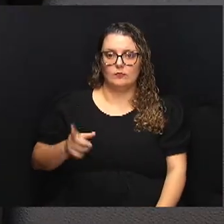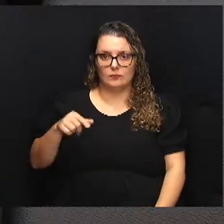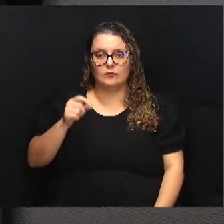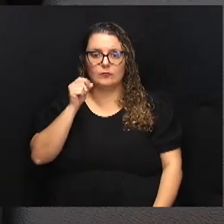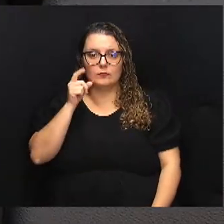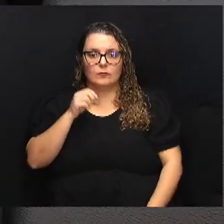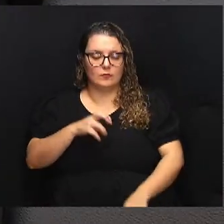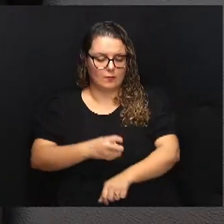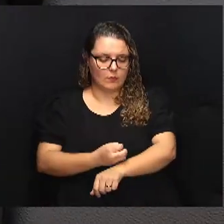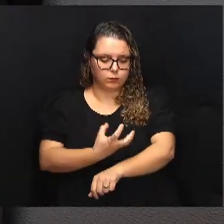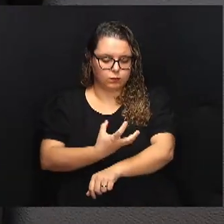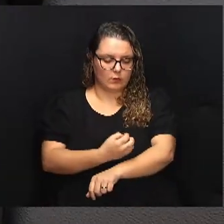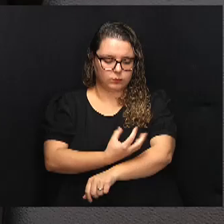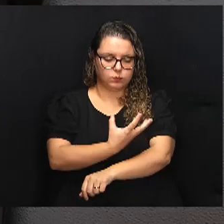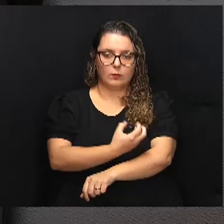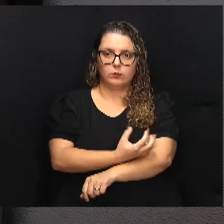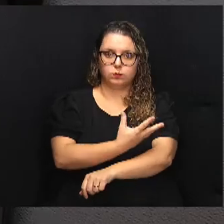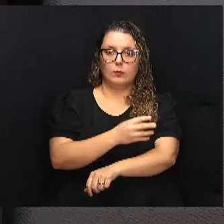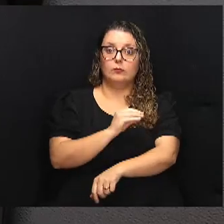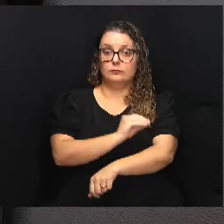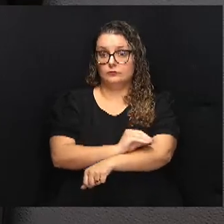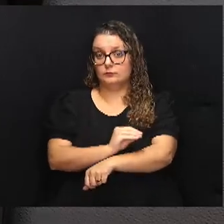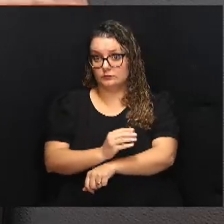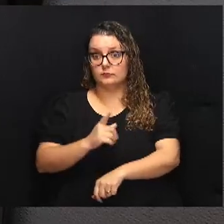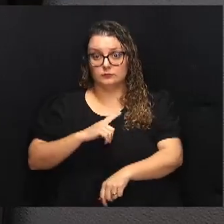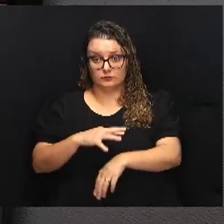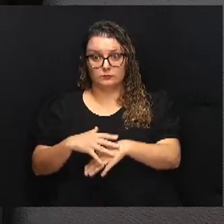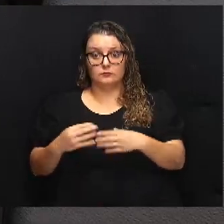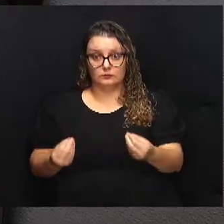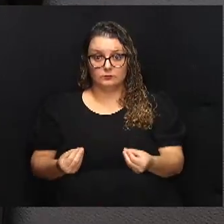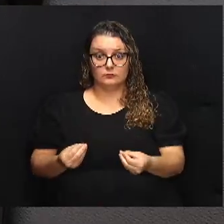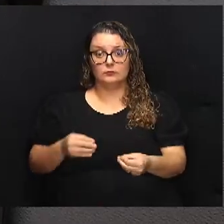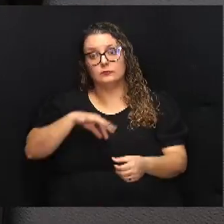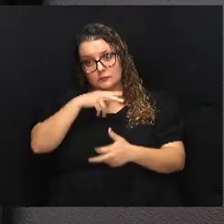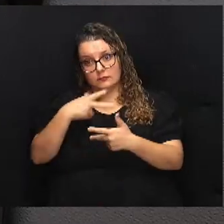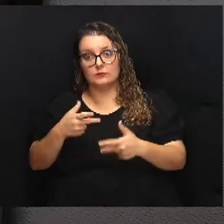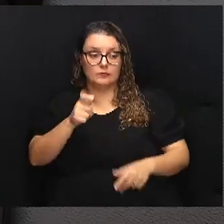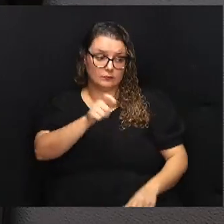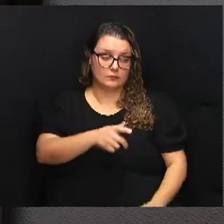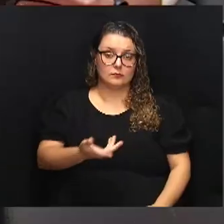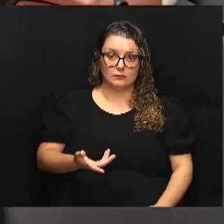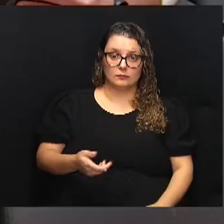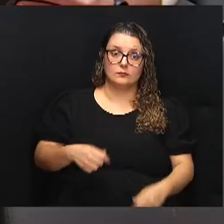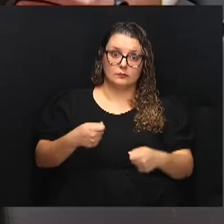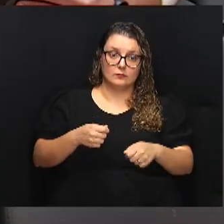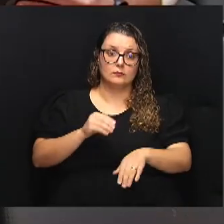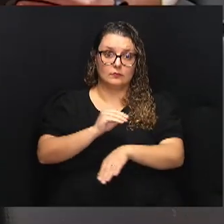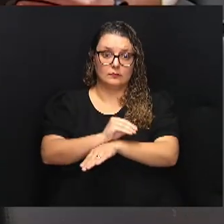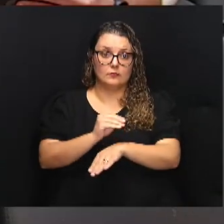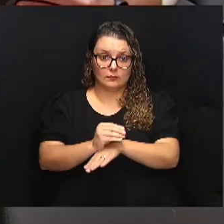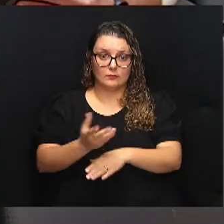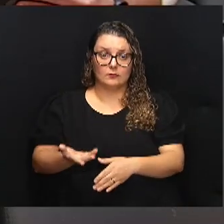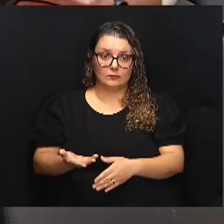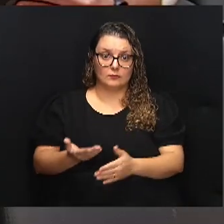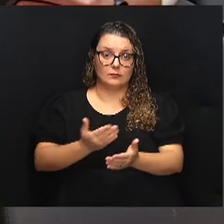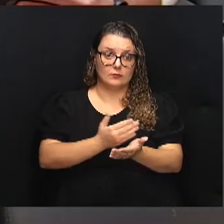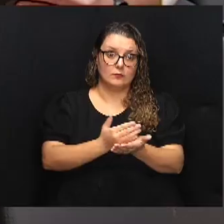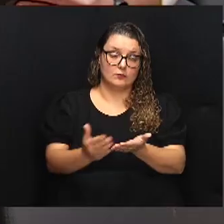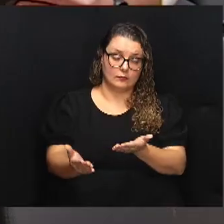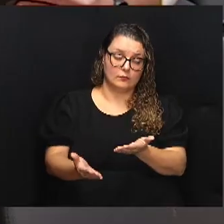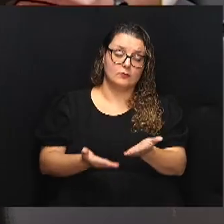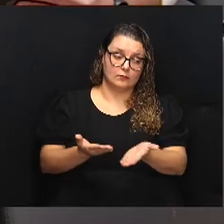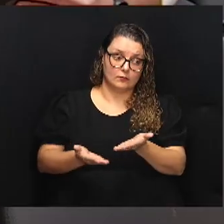umas bolhas na pele, que assim você tem que cuidar. Tem cura para o animal e para a pessoa, mas tem que começar cedo